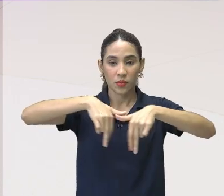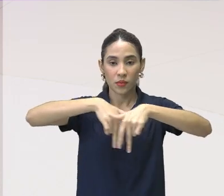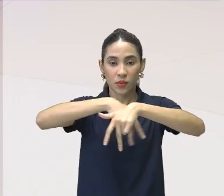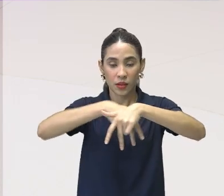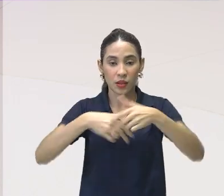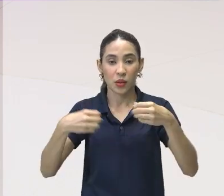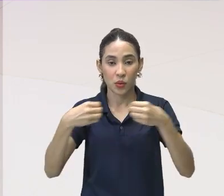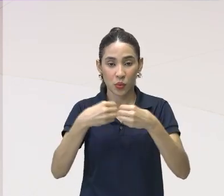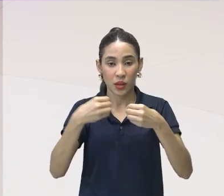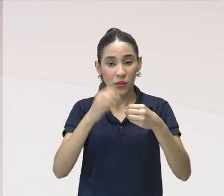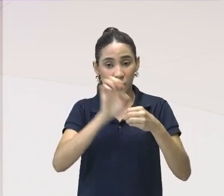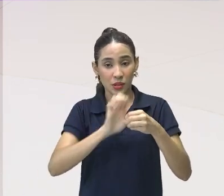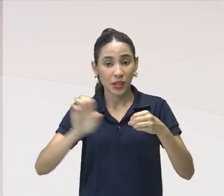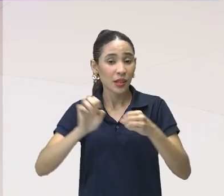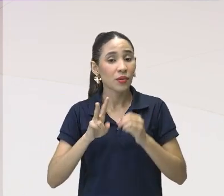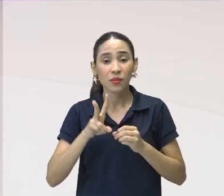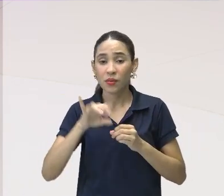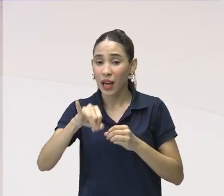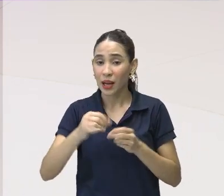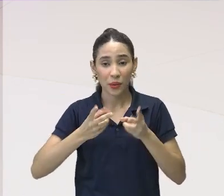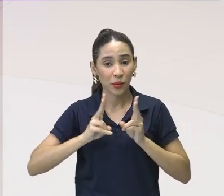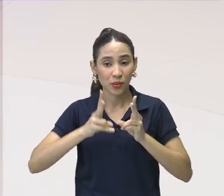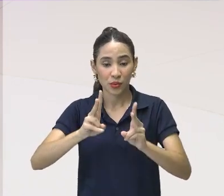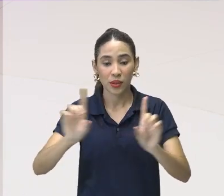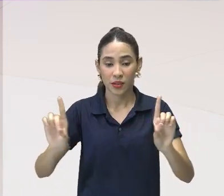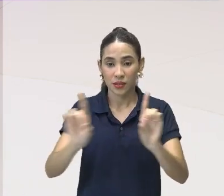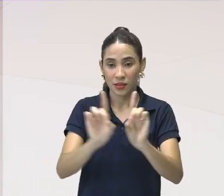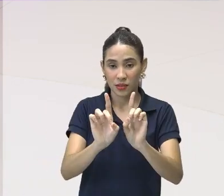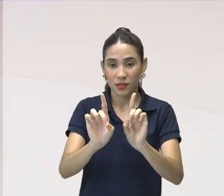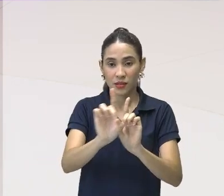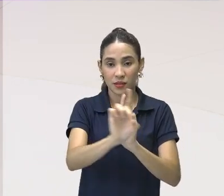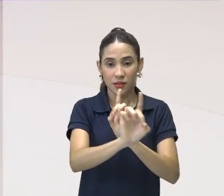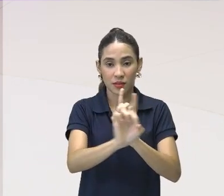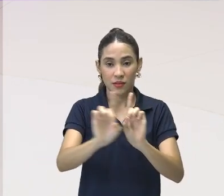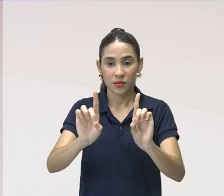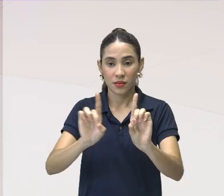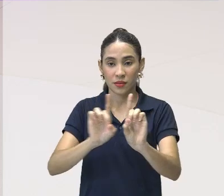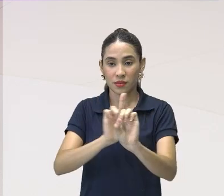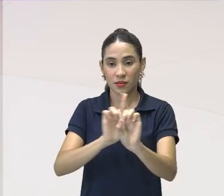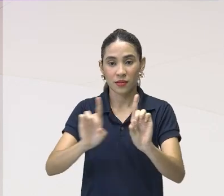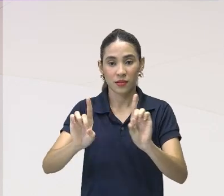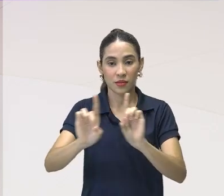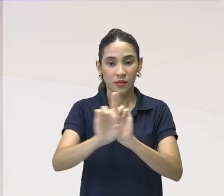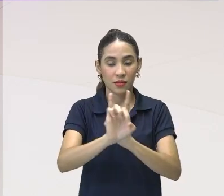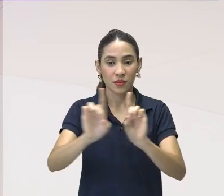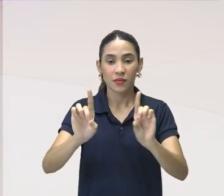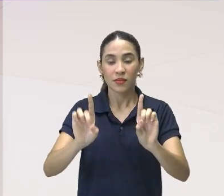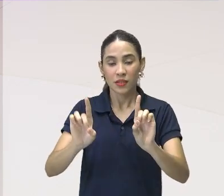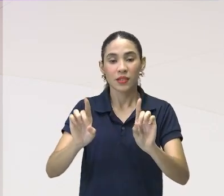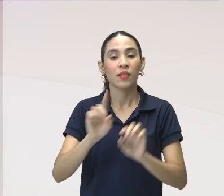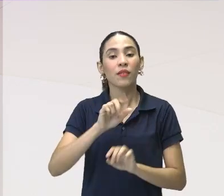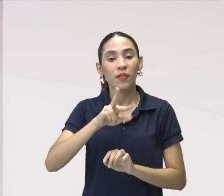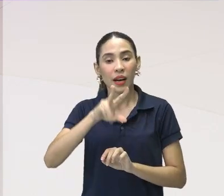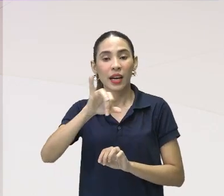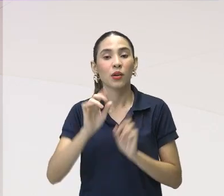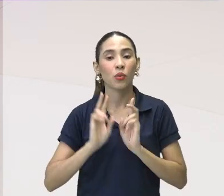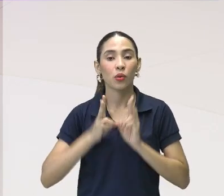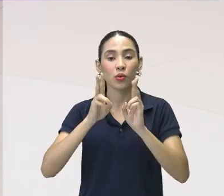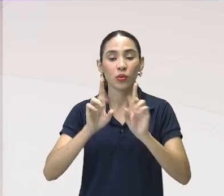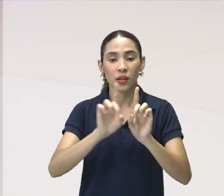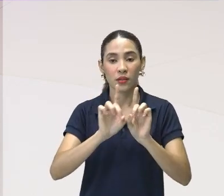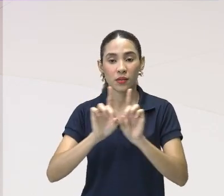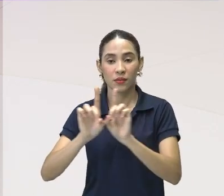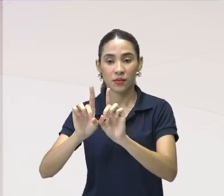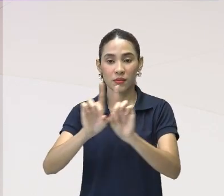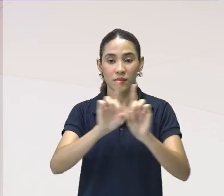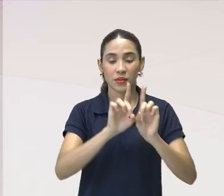lado esquerdo vai continuar, né, sendo a criança ali com o cabelo rosa, e a criança que está do seu lado direito vai continuar sendo a